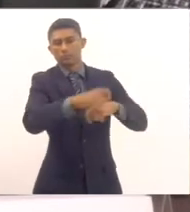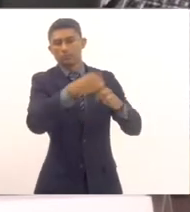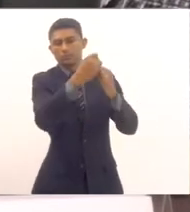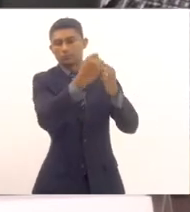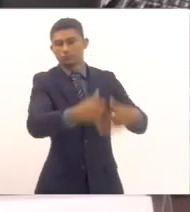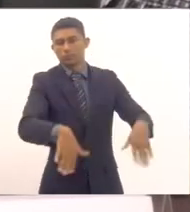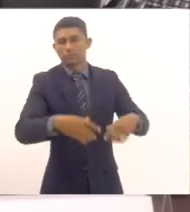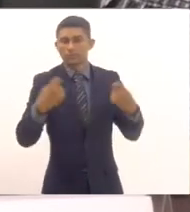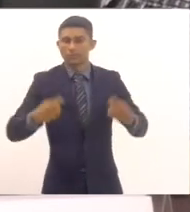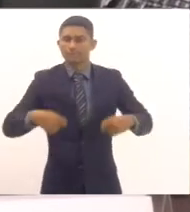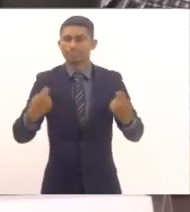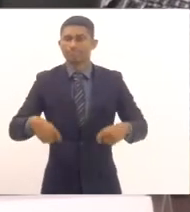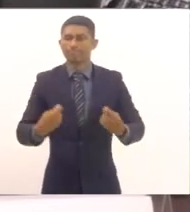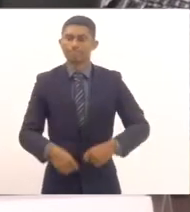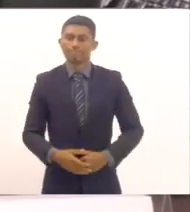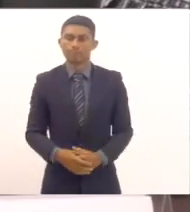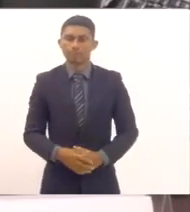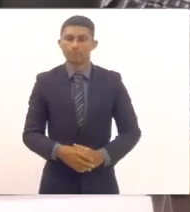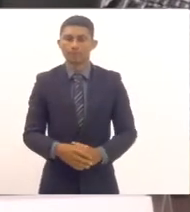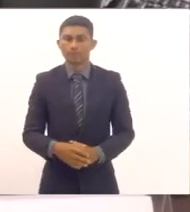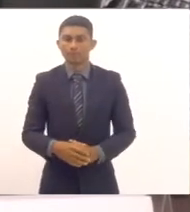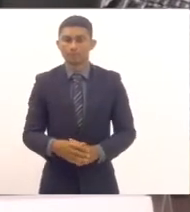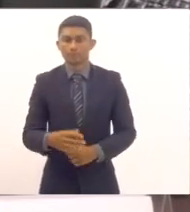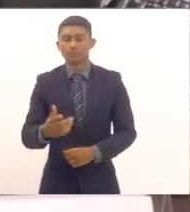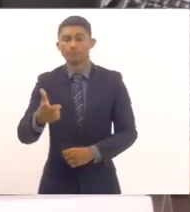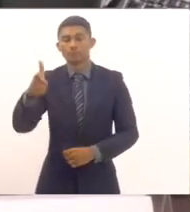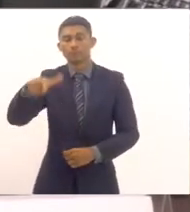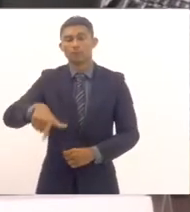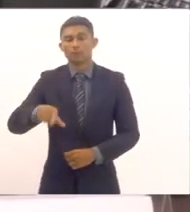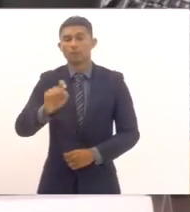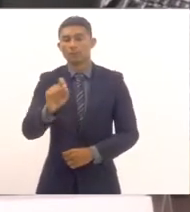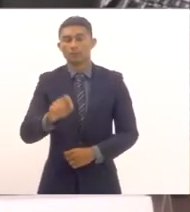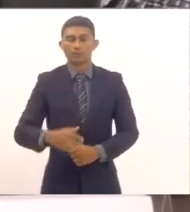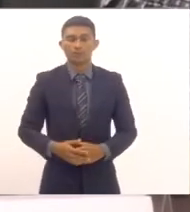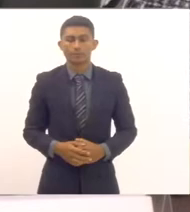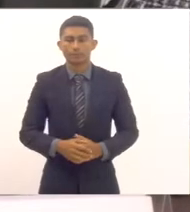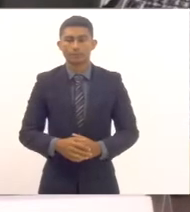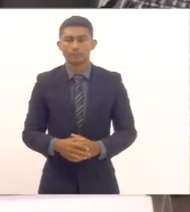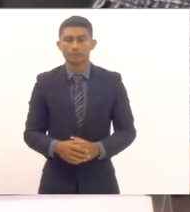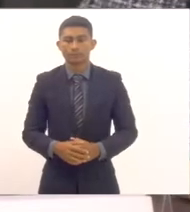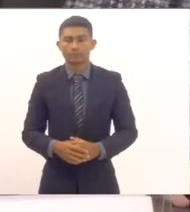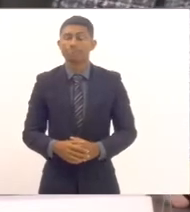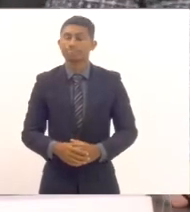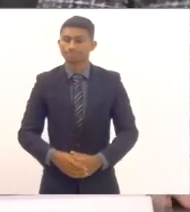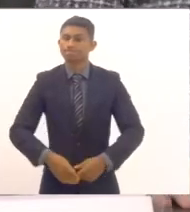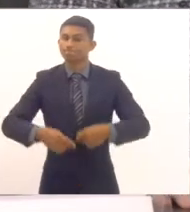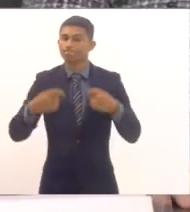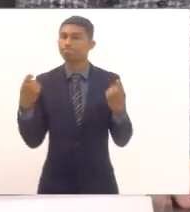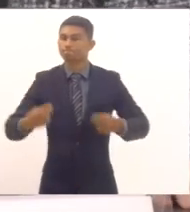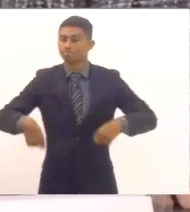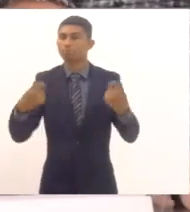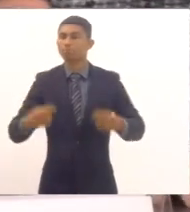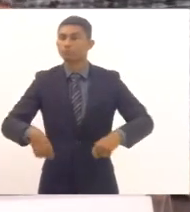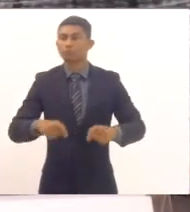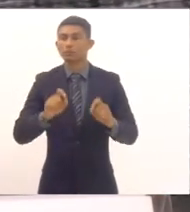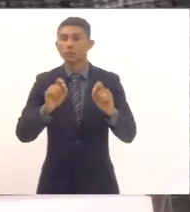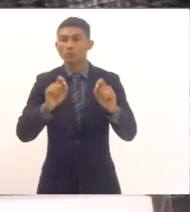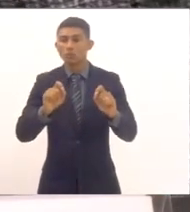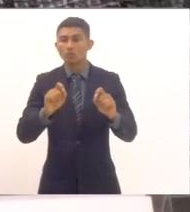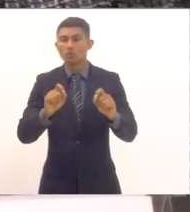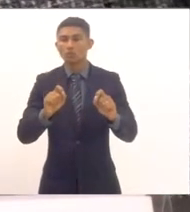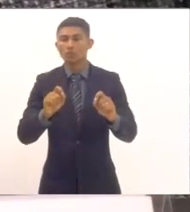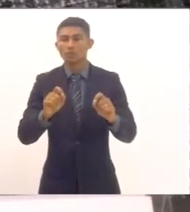e além do mais Não há necessidade de que se Reprima